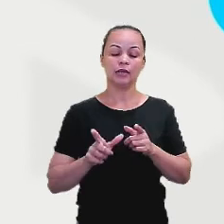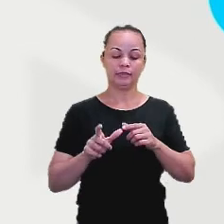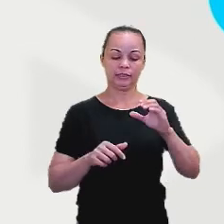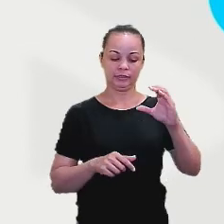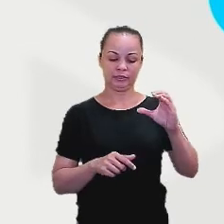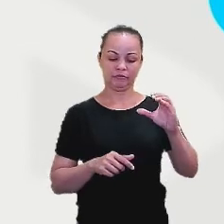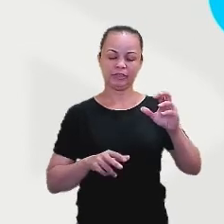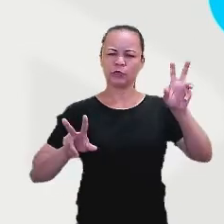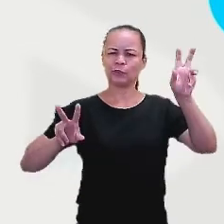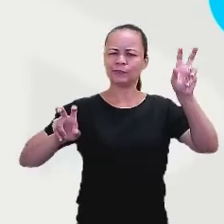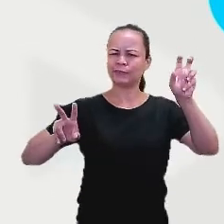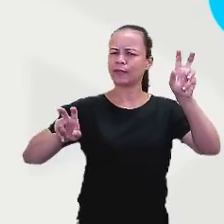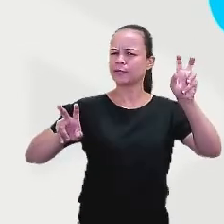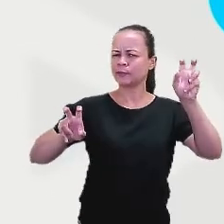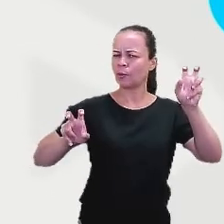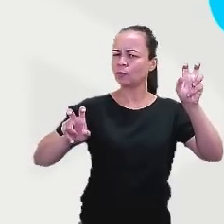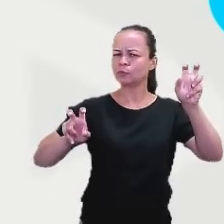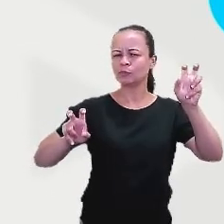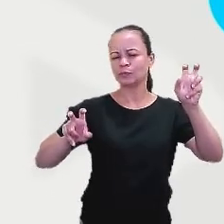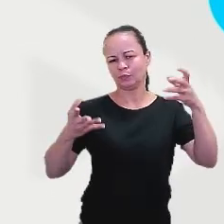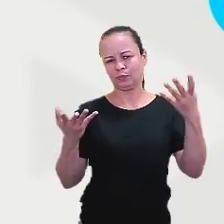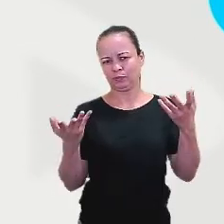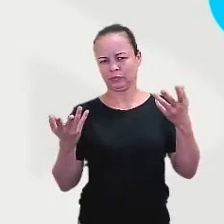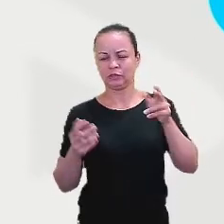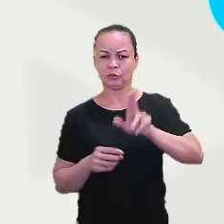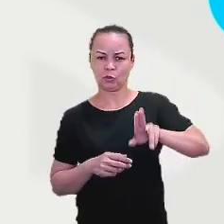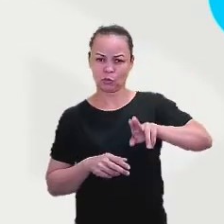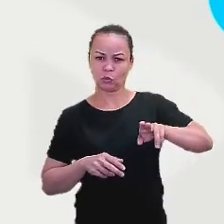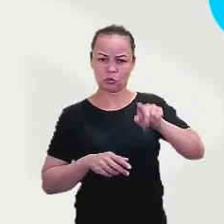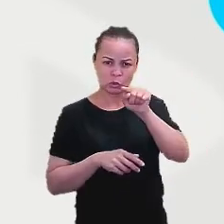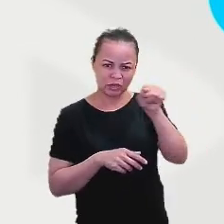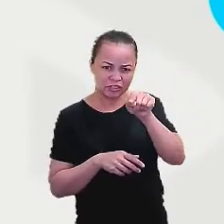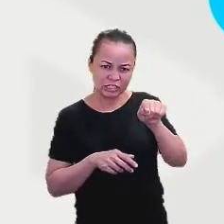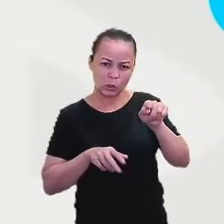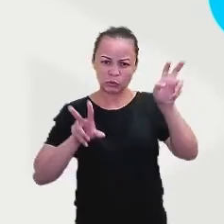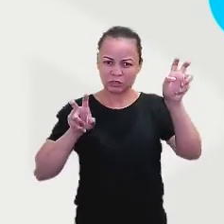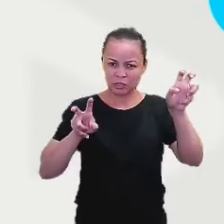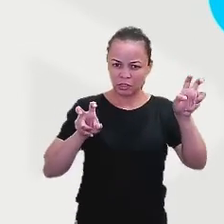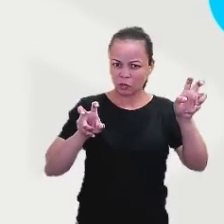citação, quando eu quero fazer uma citação, eu uso o travessão,